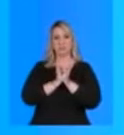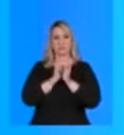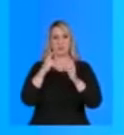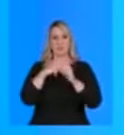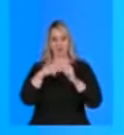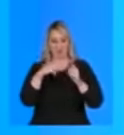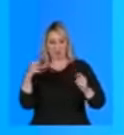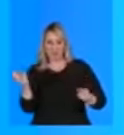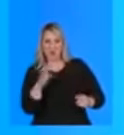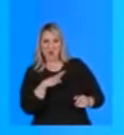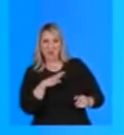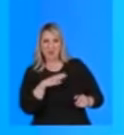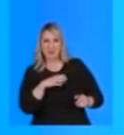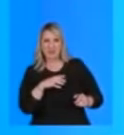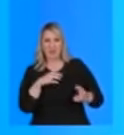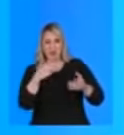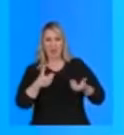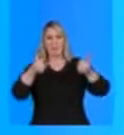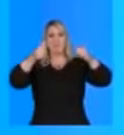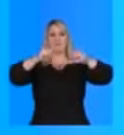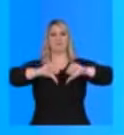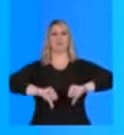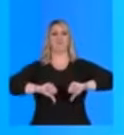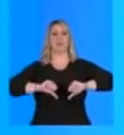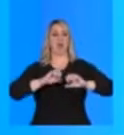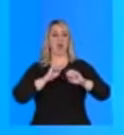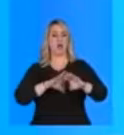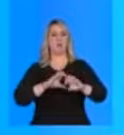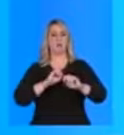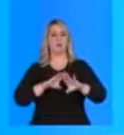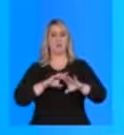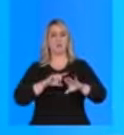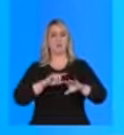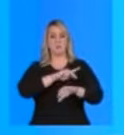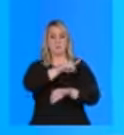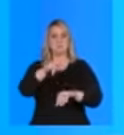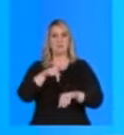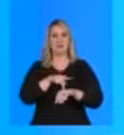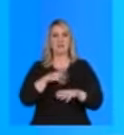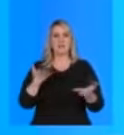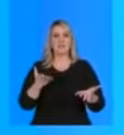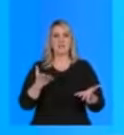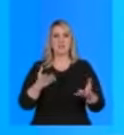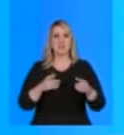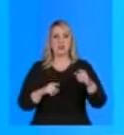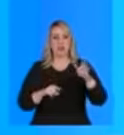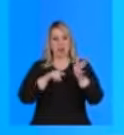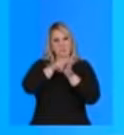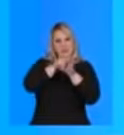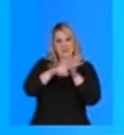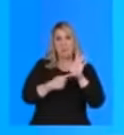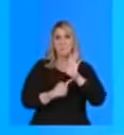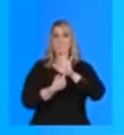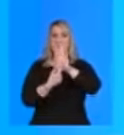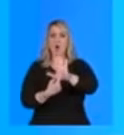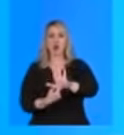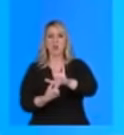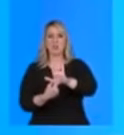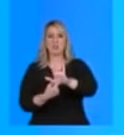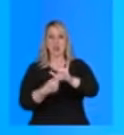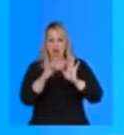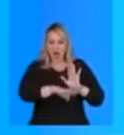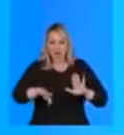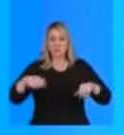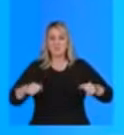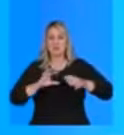escola compartido é o que tá falindo a a a educação no nosso país os inst estão aí para mostrar não o aluno tem que ter